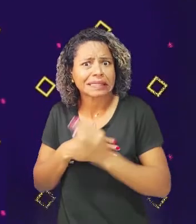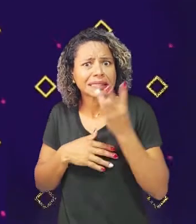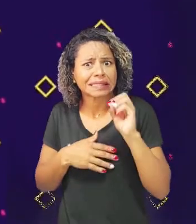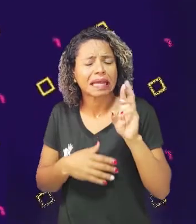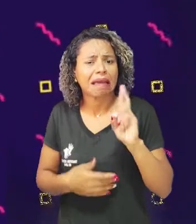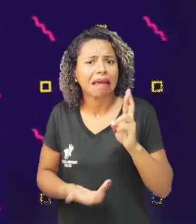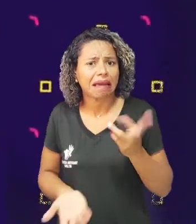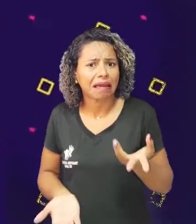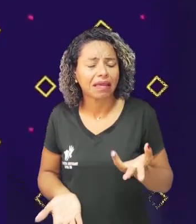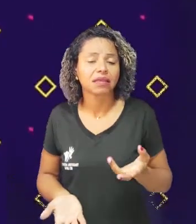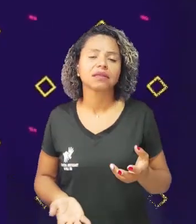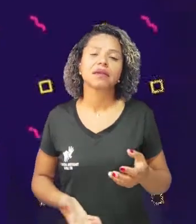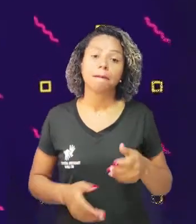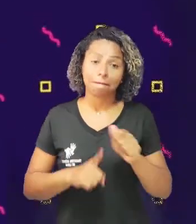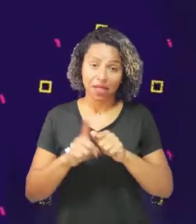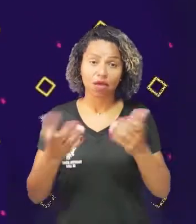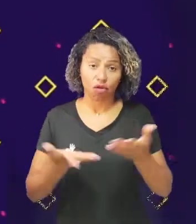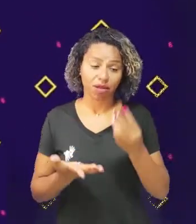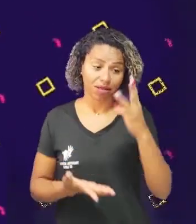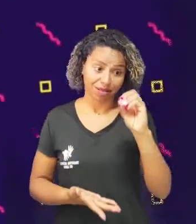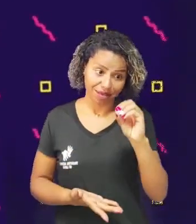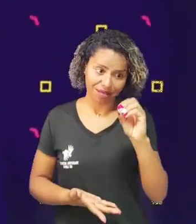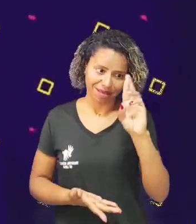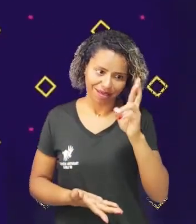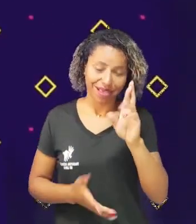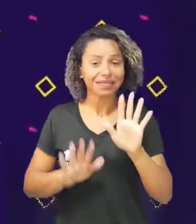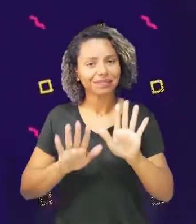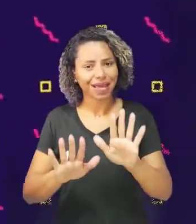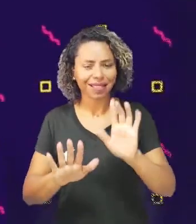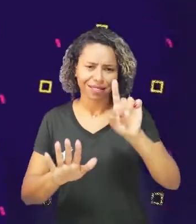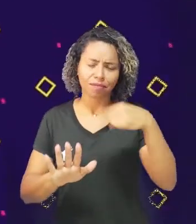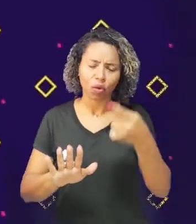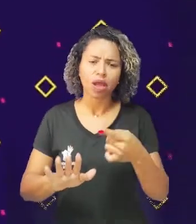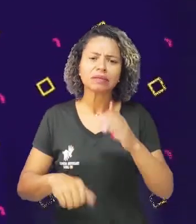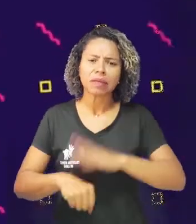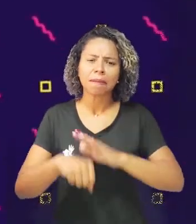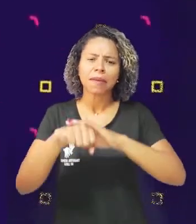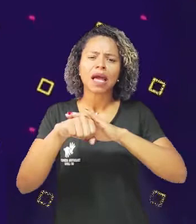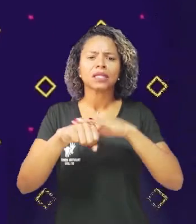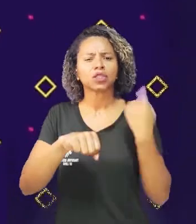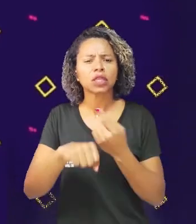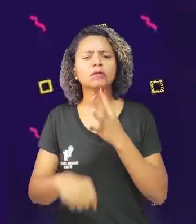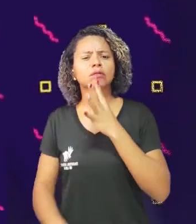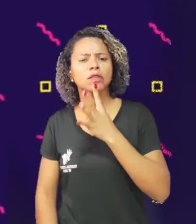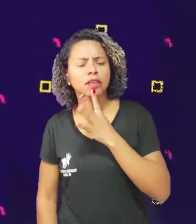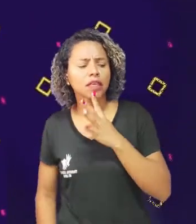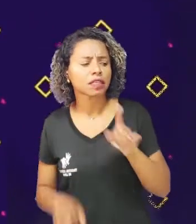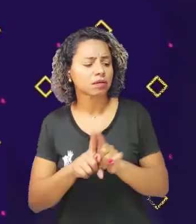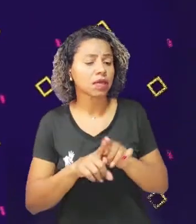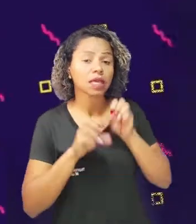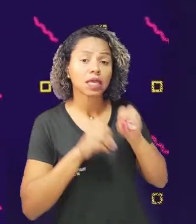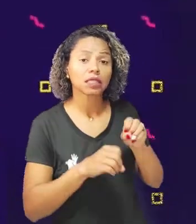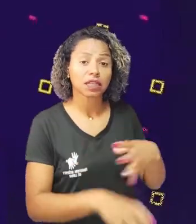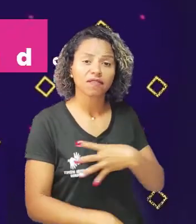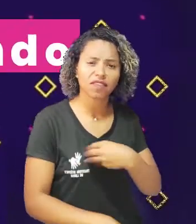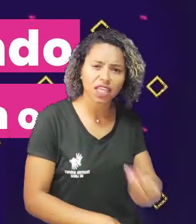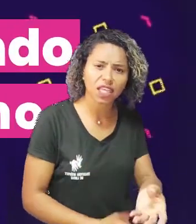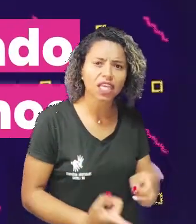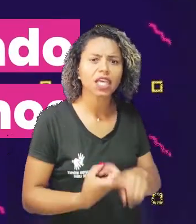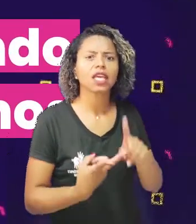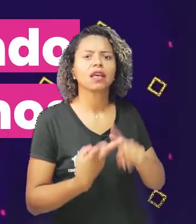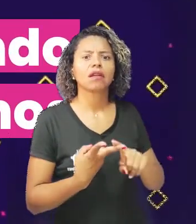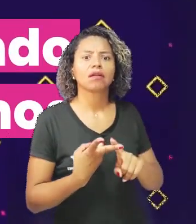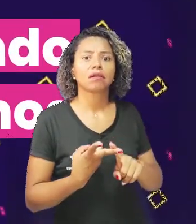né? Então, nesse mês foi 30, mas eu creio que a gente levando o conhecimento mais para